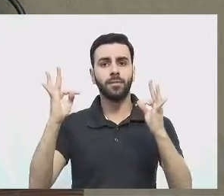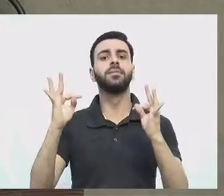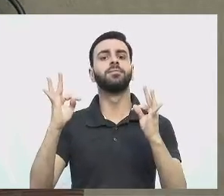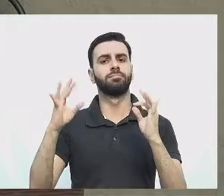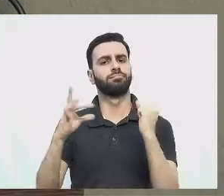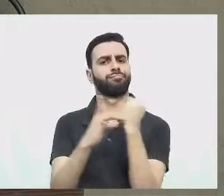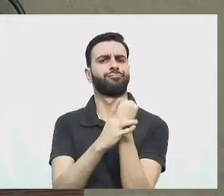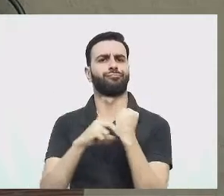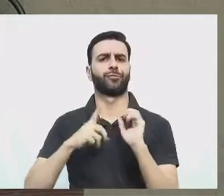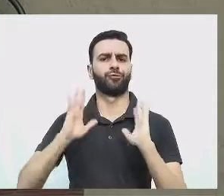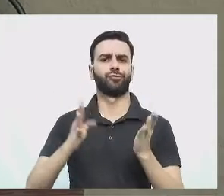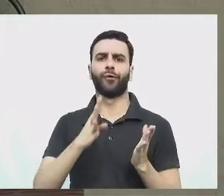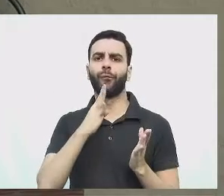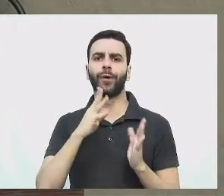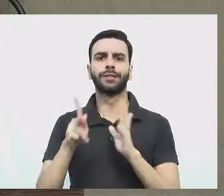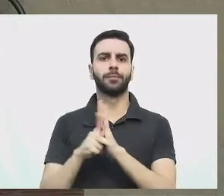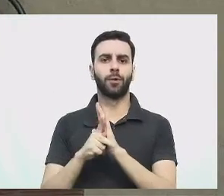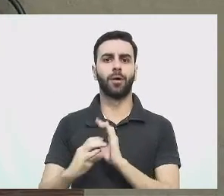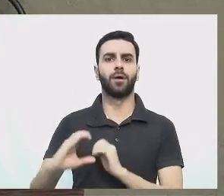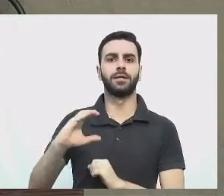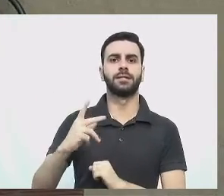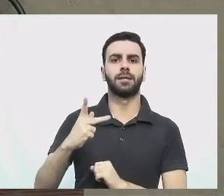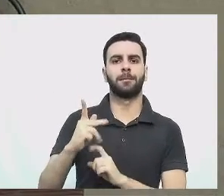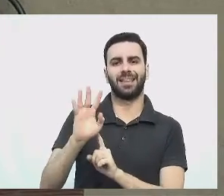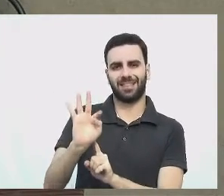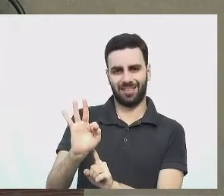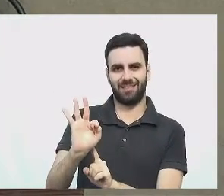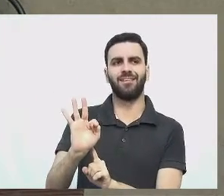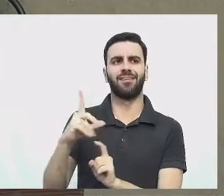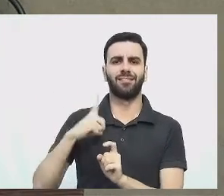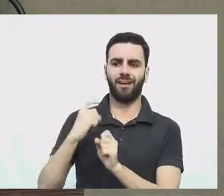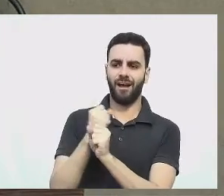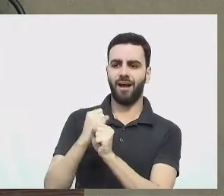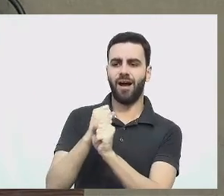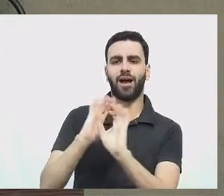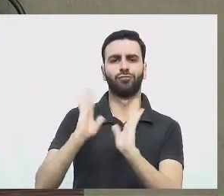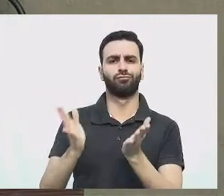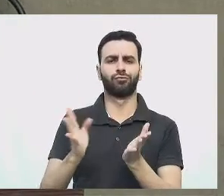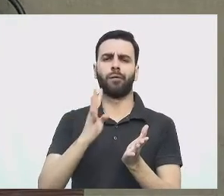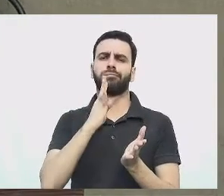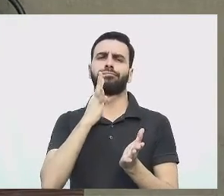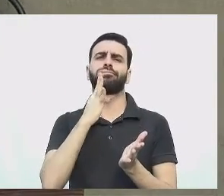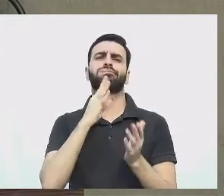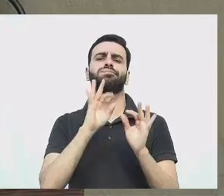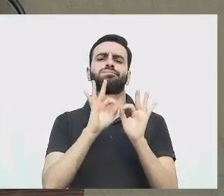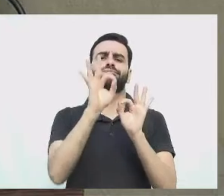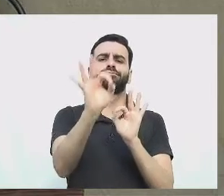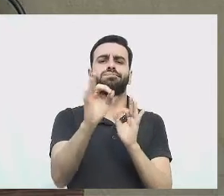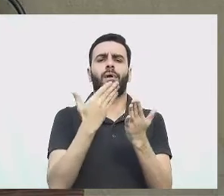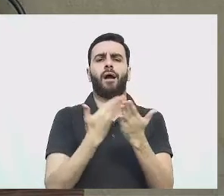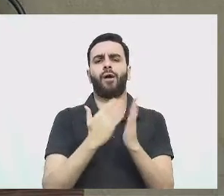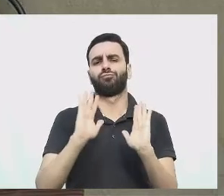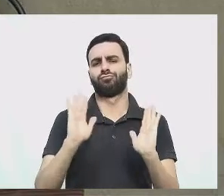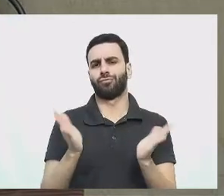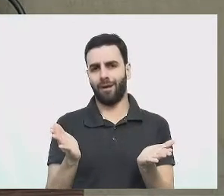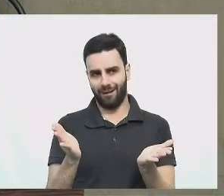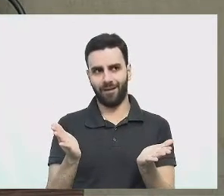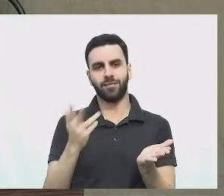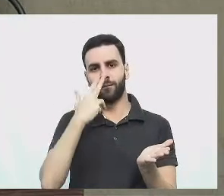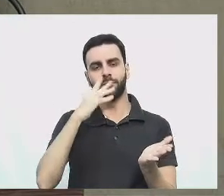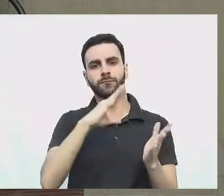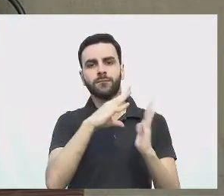know-how, do próprio CPT, que há muitos anos já trabalhava com ensino à distância. E aí